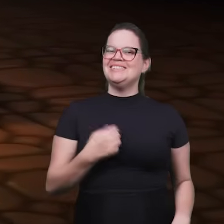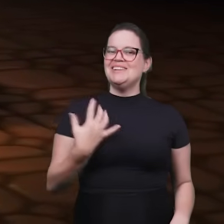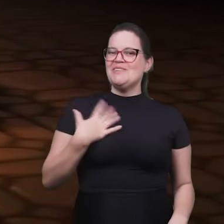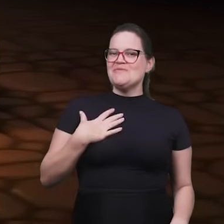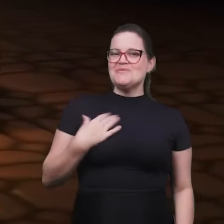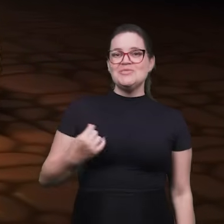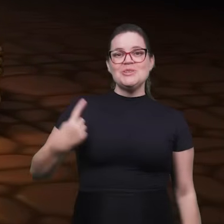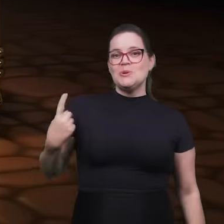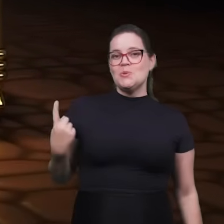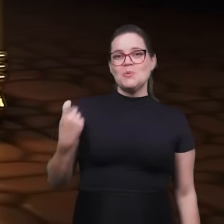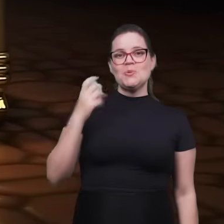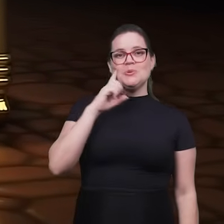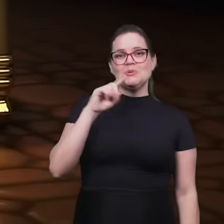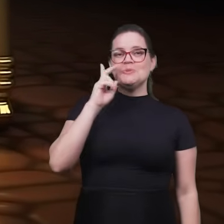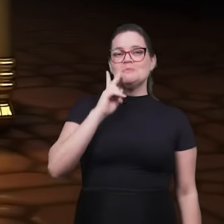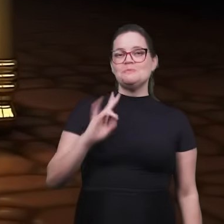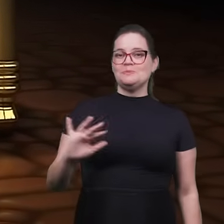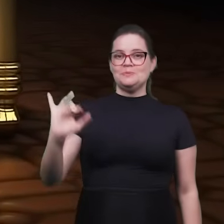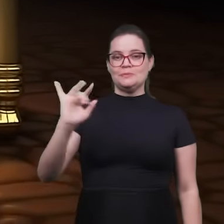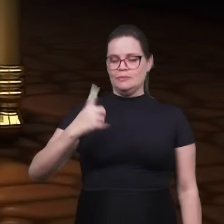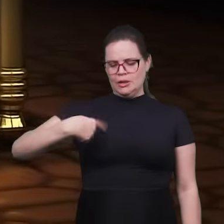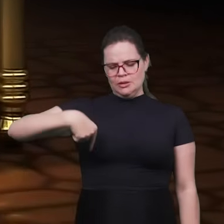aliança. Podemos ser